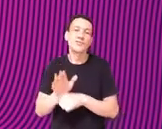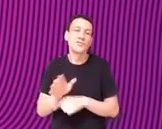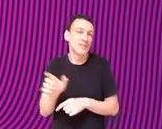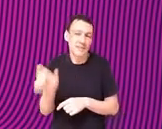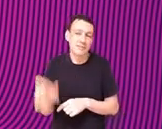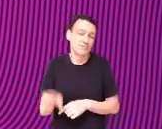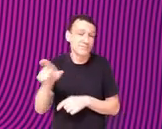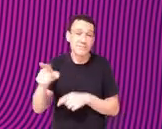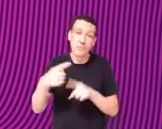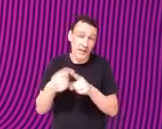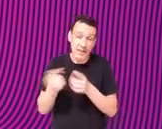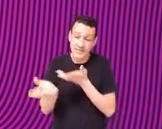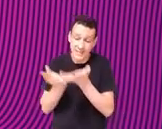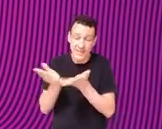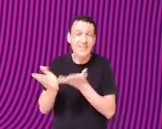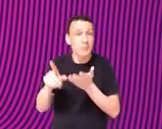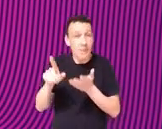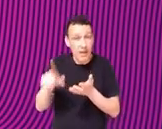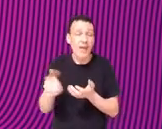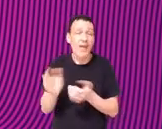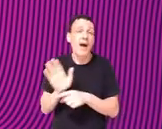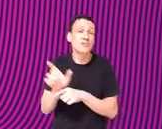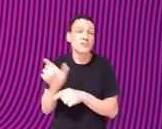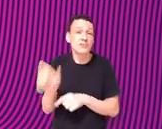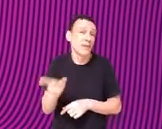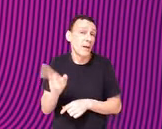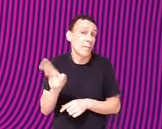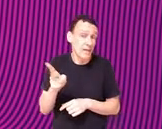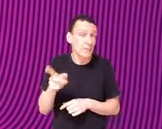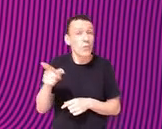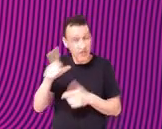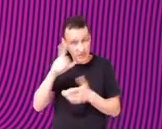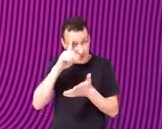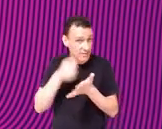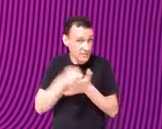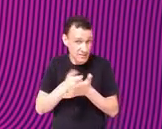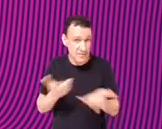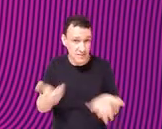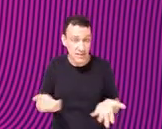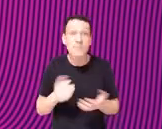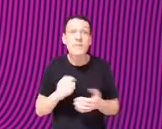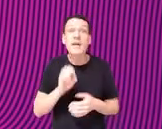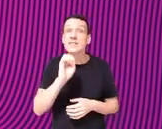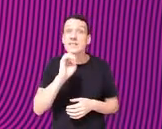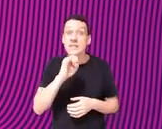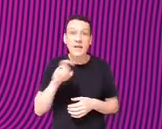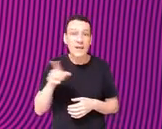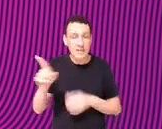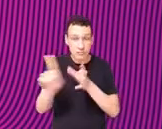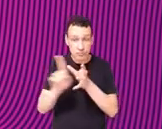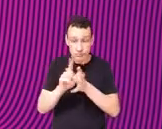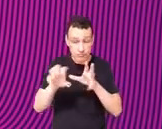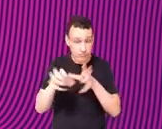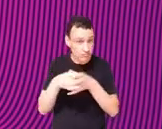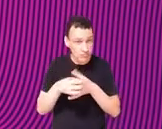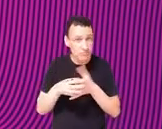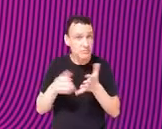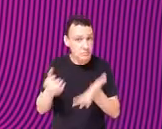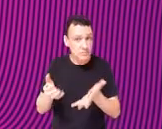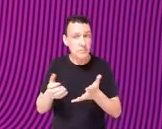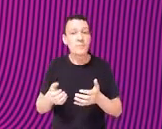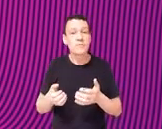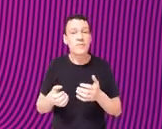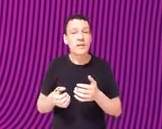tratamento, e de facto isto representa ao longo do tempo um desvio deste balanço de poder,